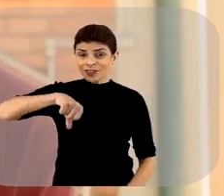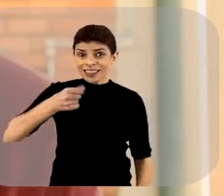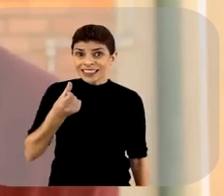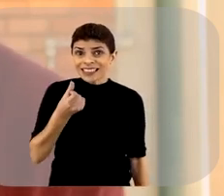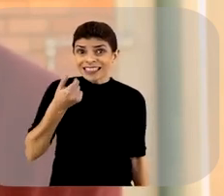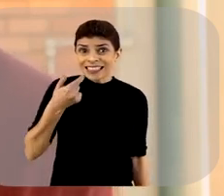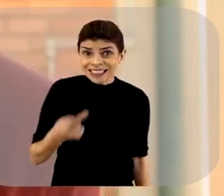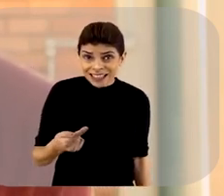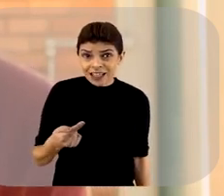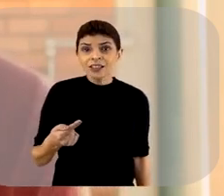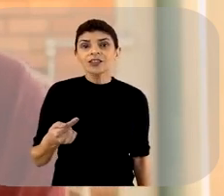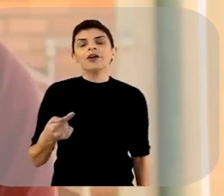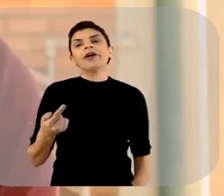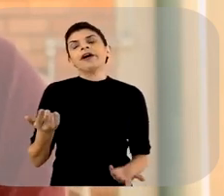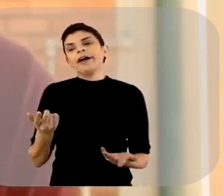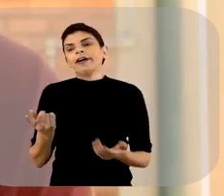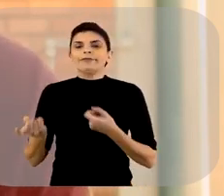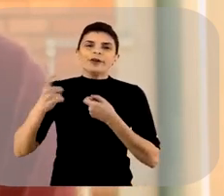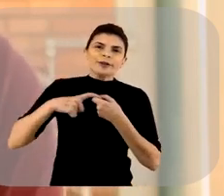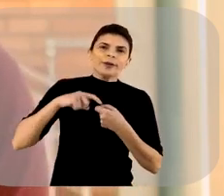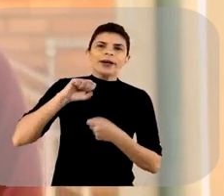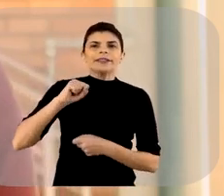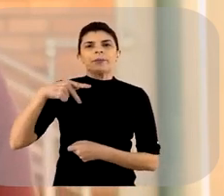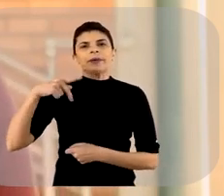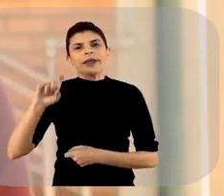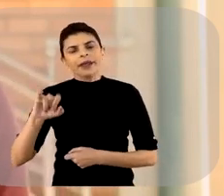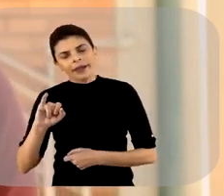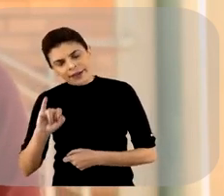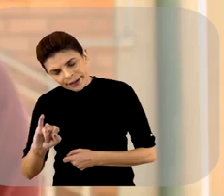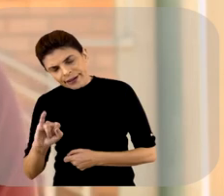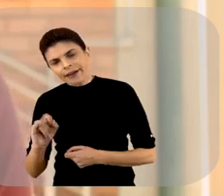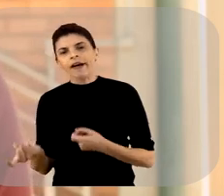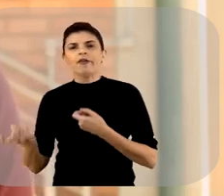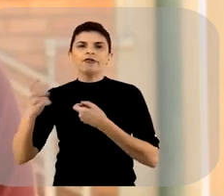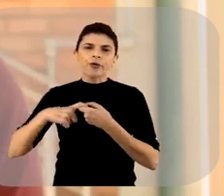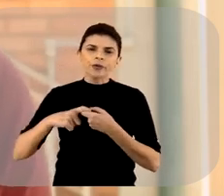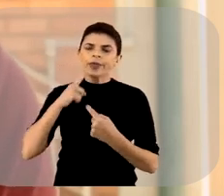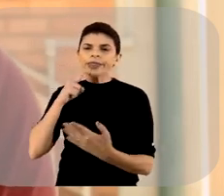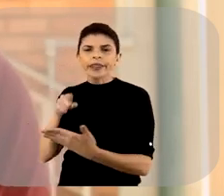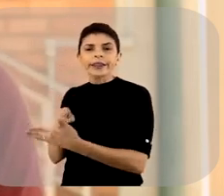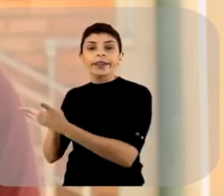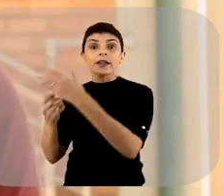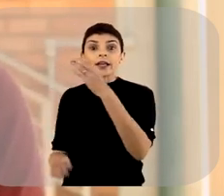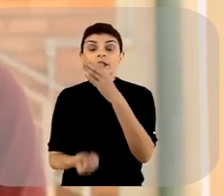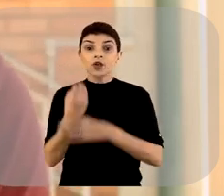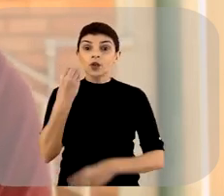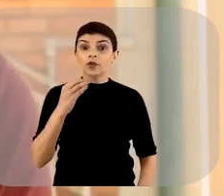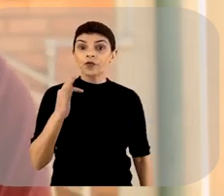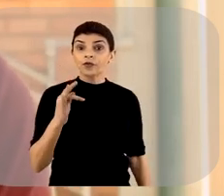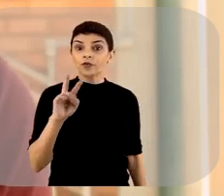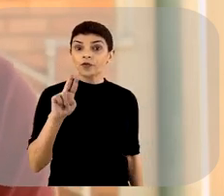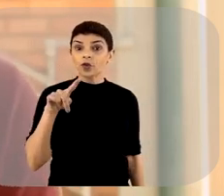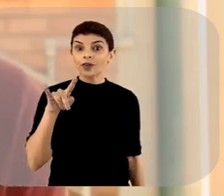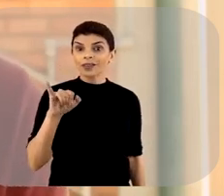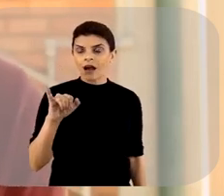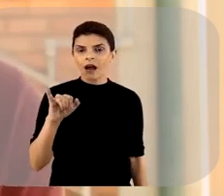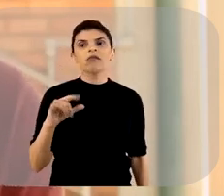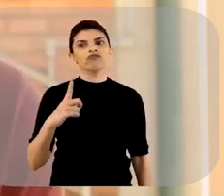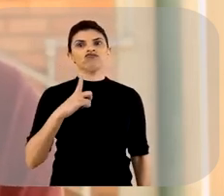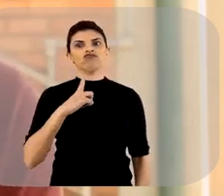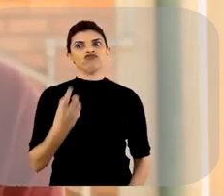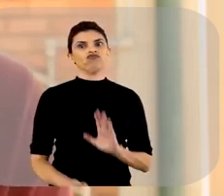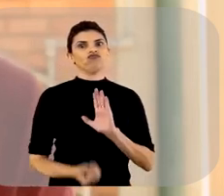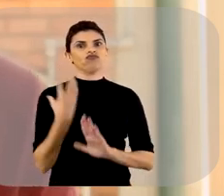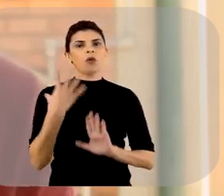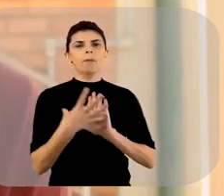houve a extinção do SPI, envolto numa série de denúncias e tal, e foi criada a FUNAI. E a FUNAI adotou um modelo,